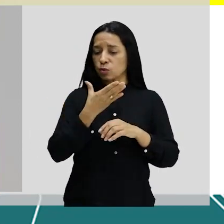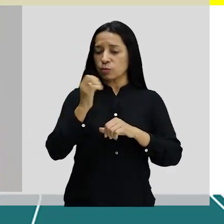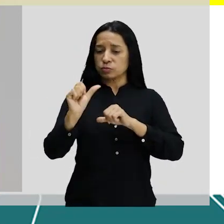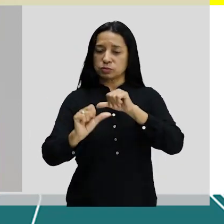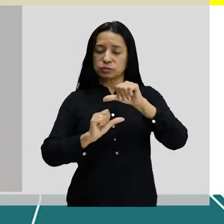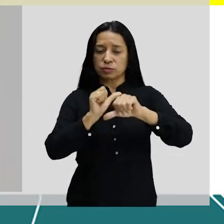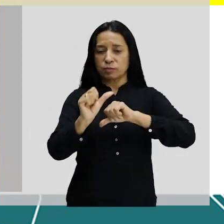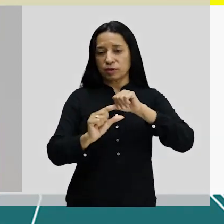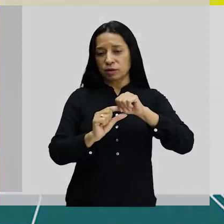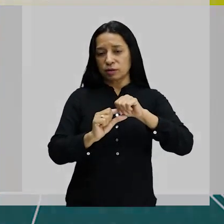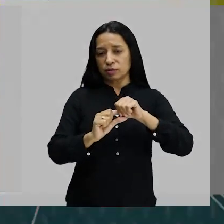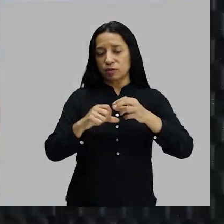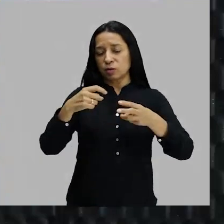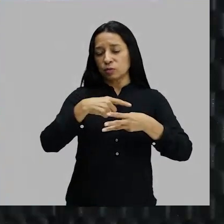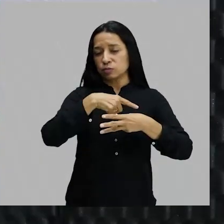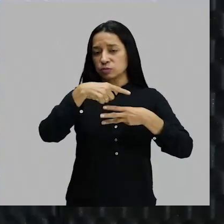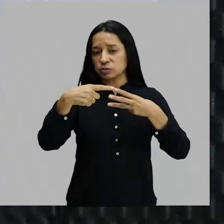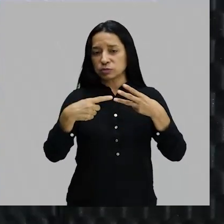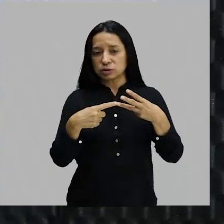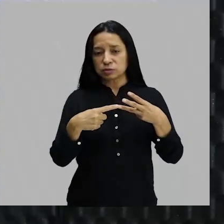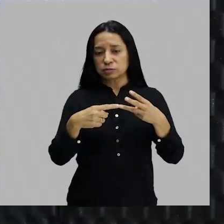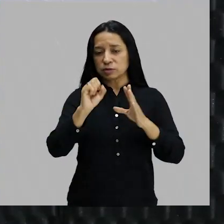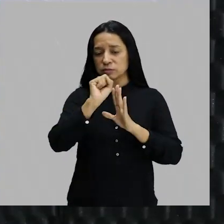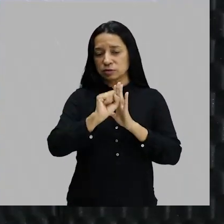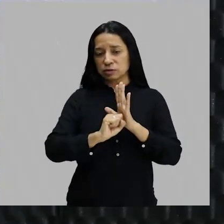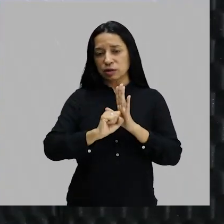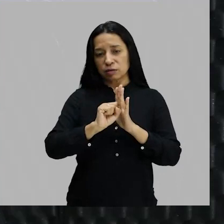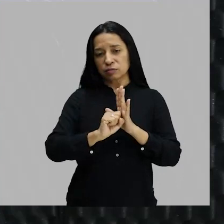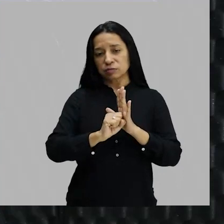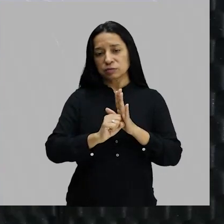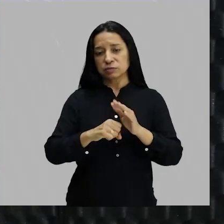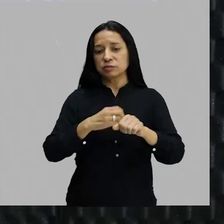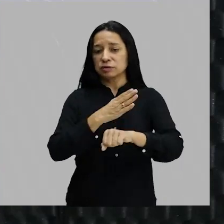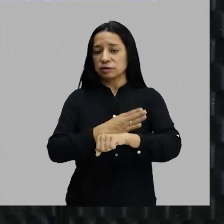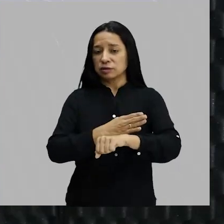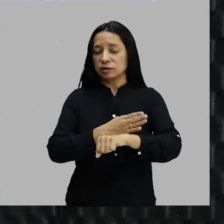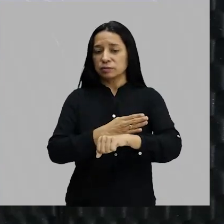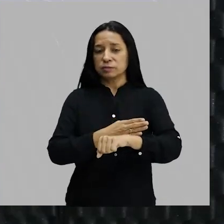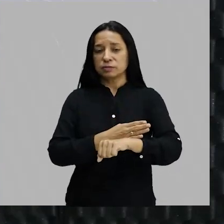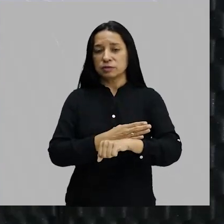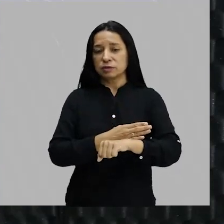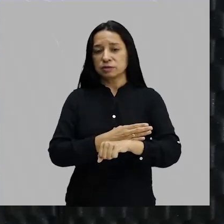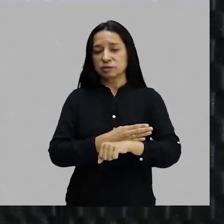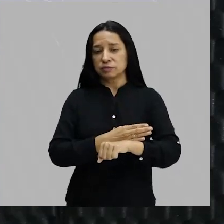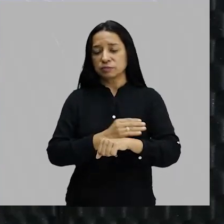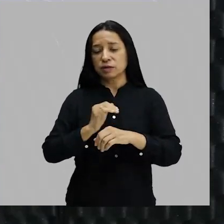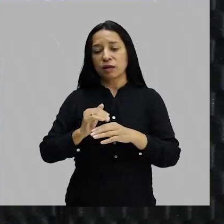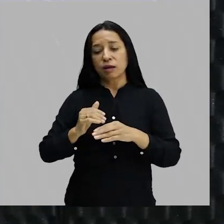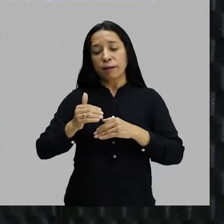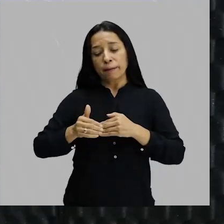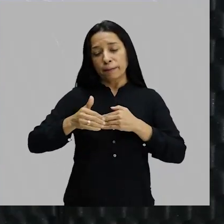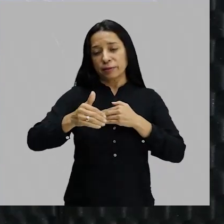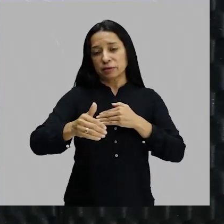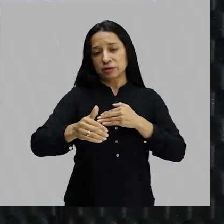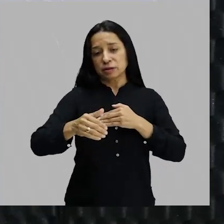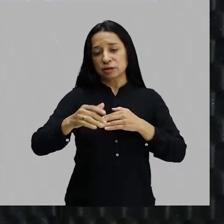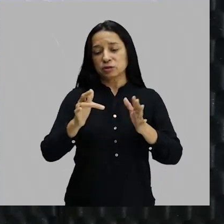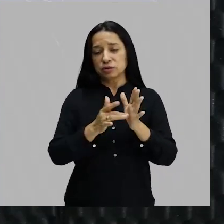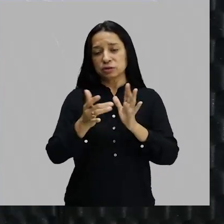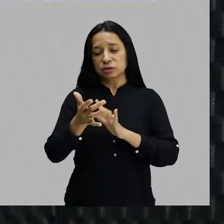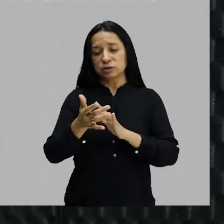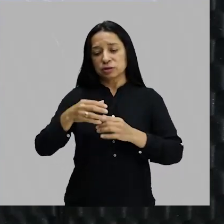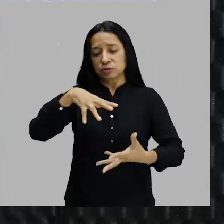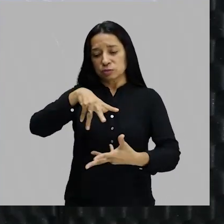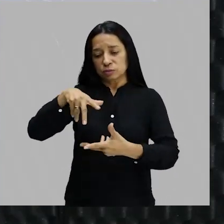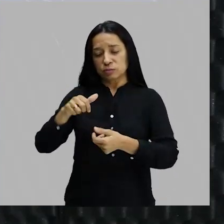lá. Logo nos três primeiros séculos da Idade Média, ou pelo menos da passagem de Jesus Cristo sobre a Terra, o que que